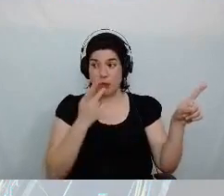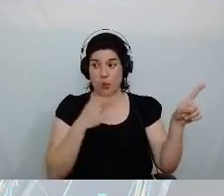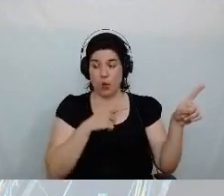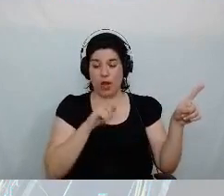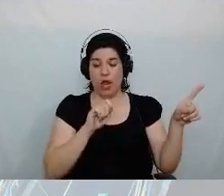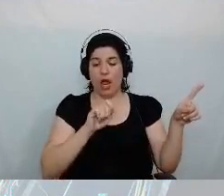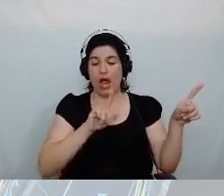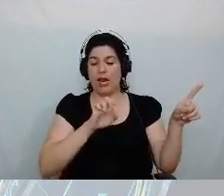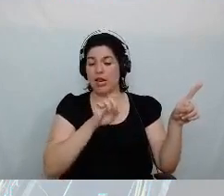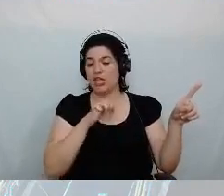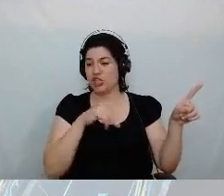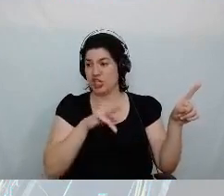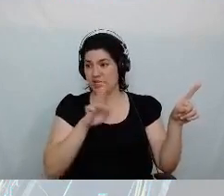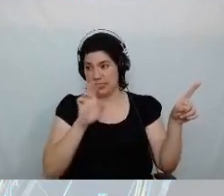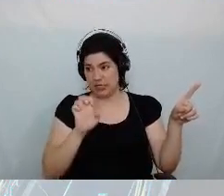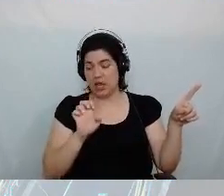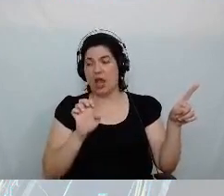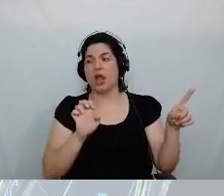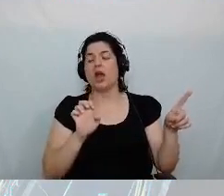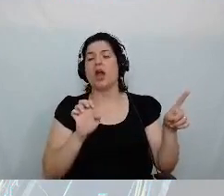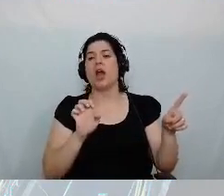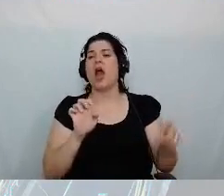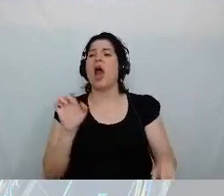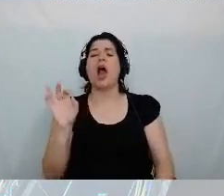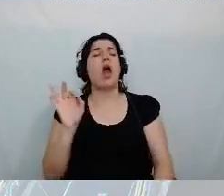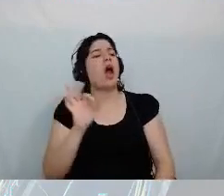restaurante. Ela, que legal.